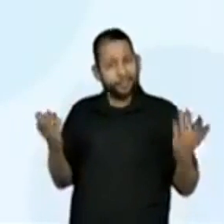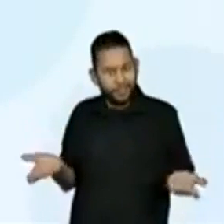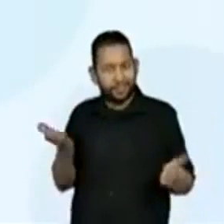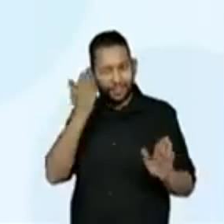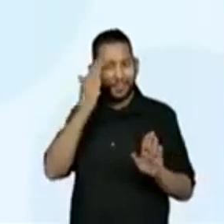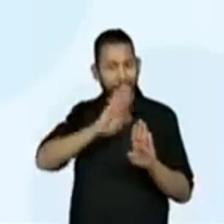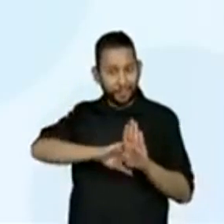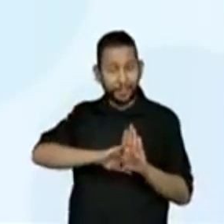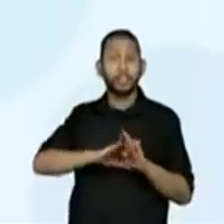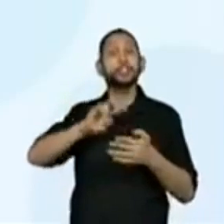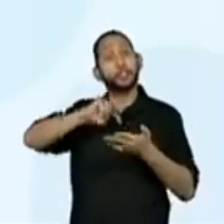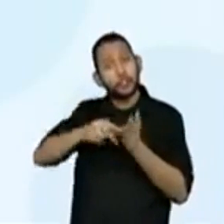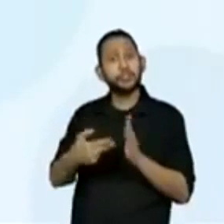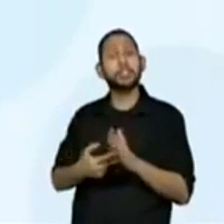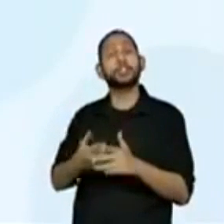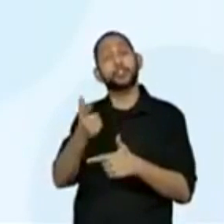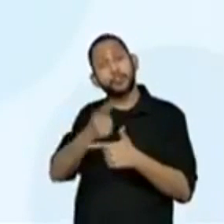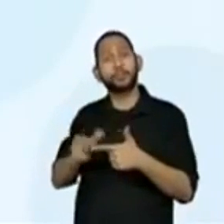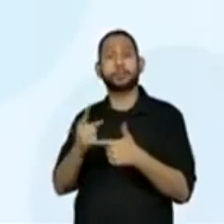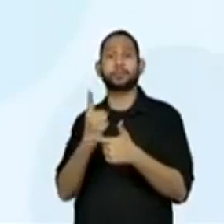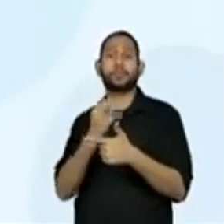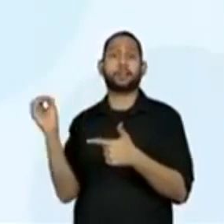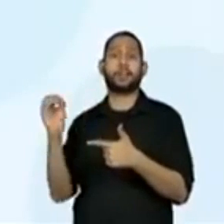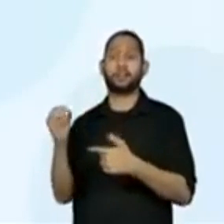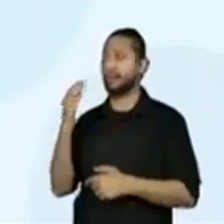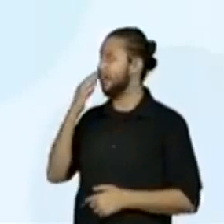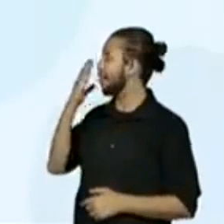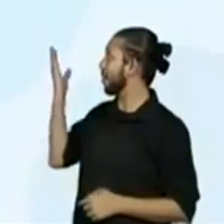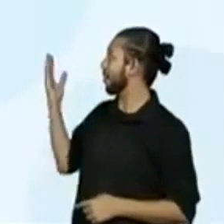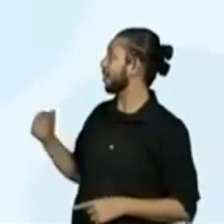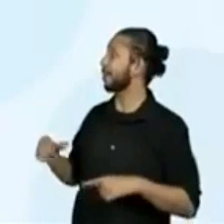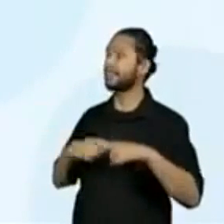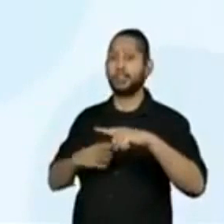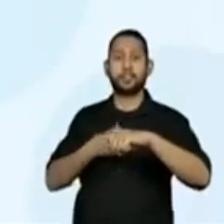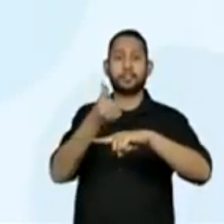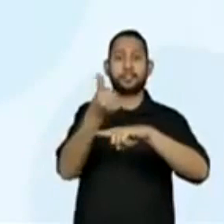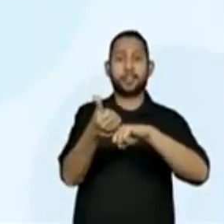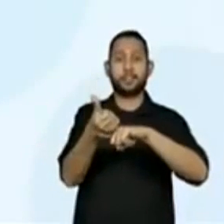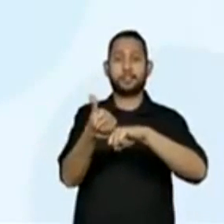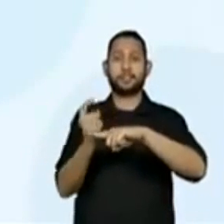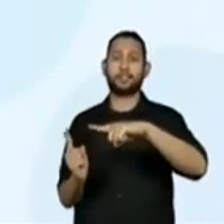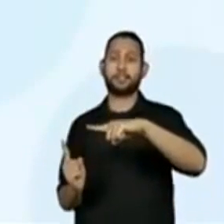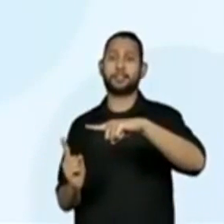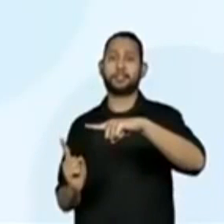E já que eu estou falando centésimos, a própria palavra já me dá a dica. 100.